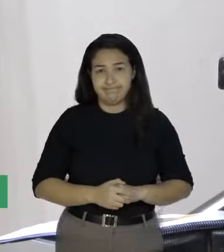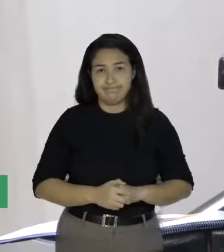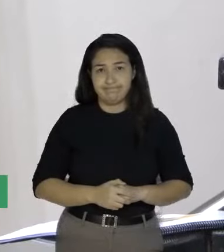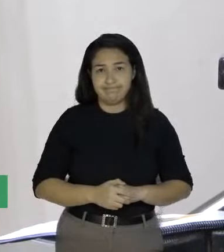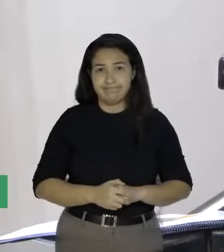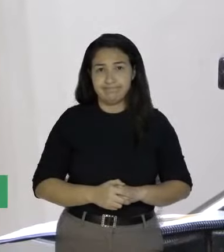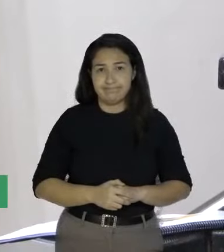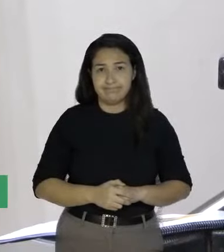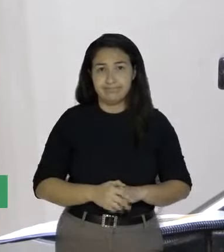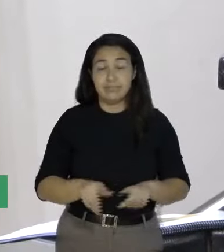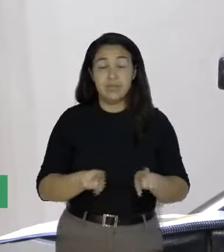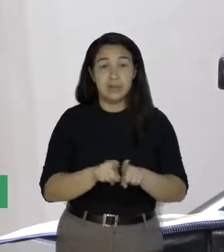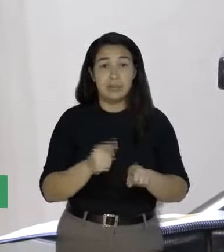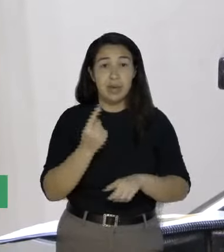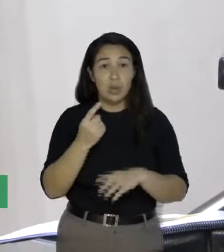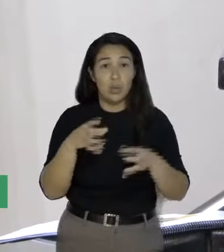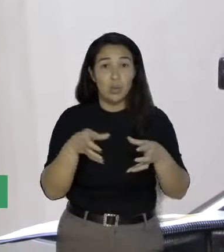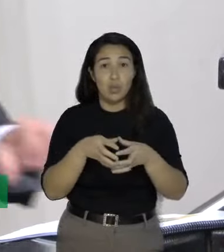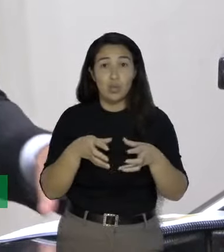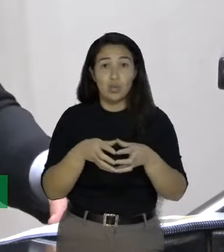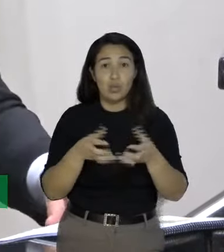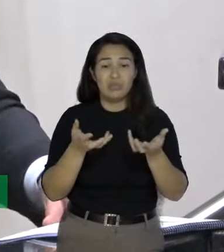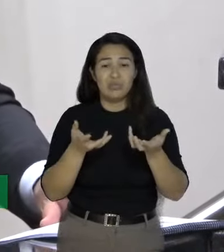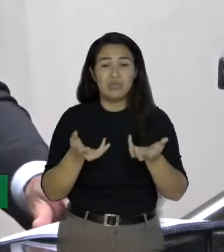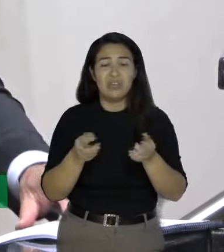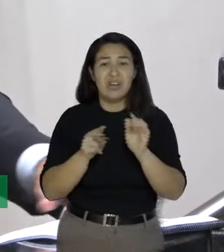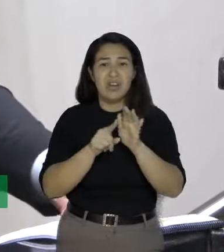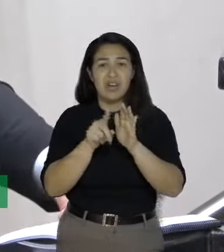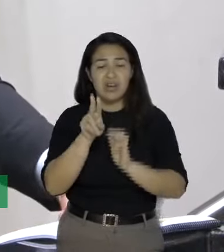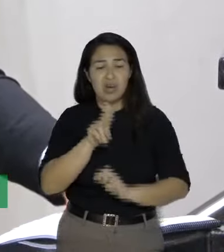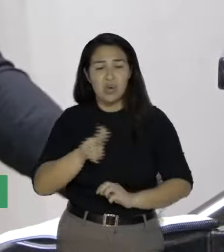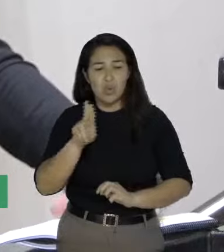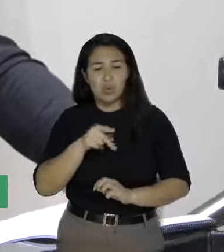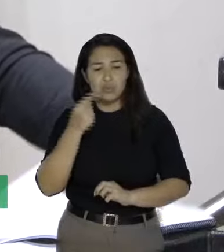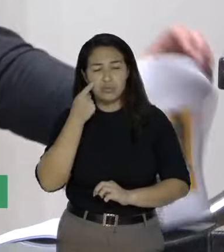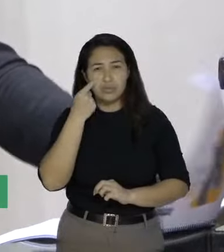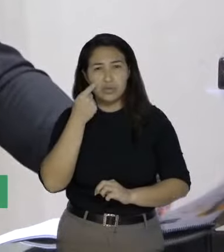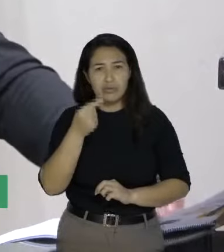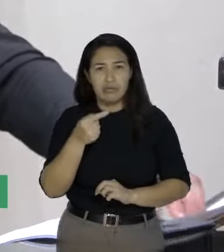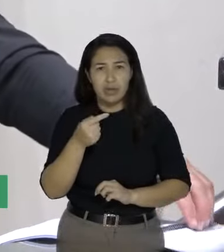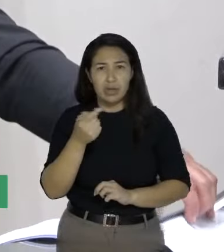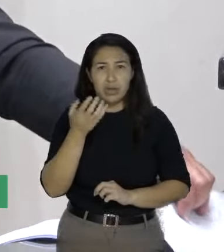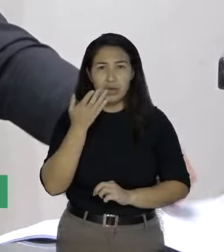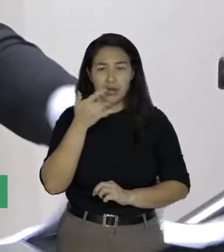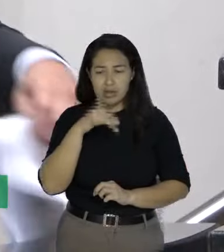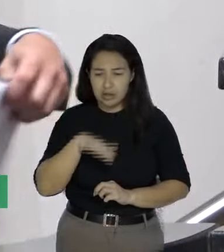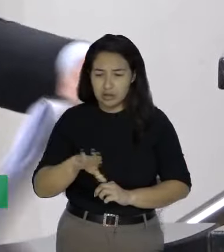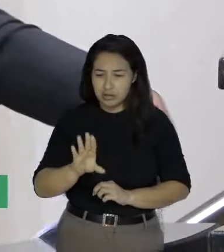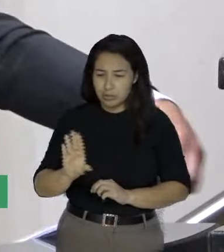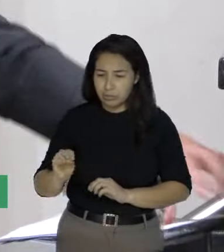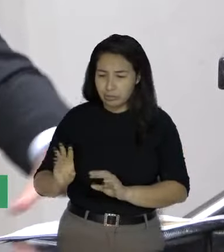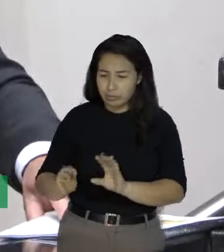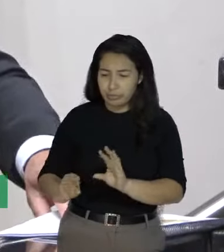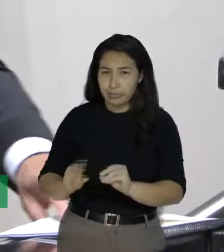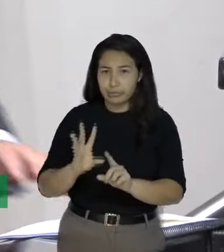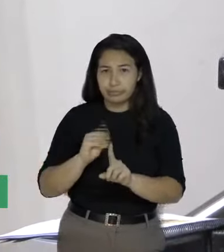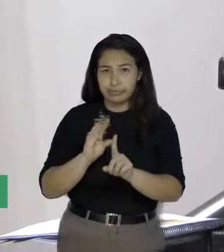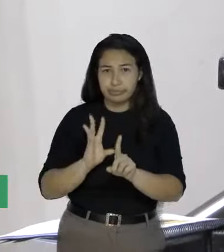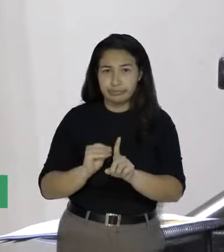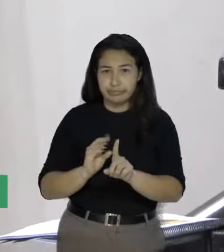uma quadrilha que explorava pornografia infantil no nosso estado e no nosso país